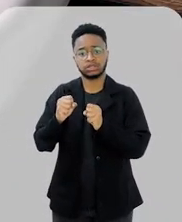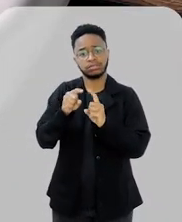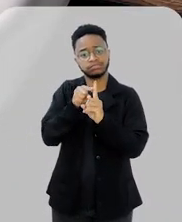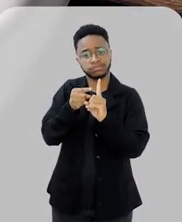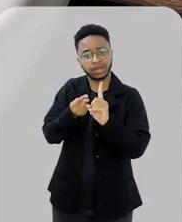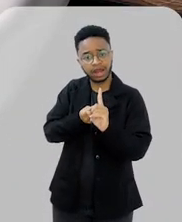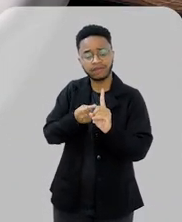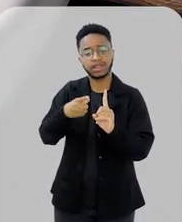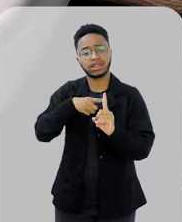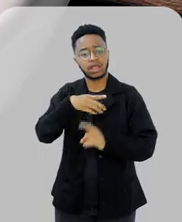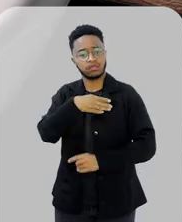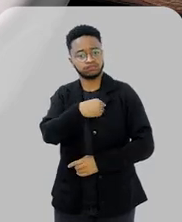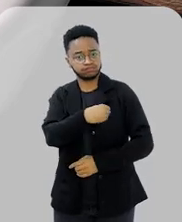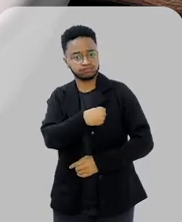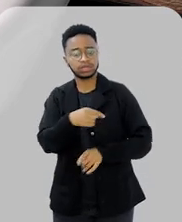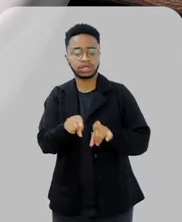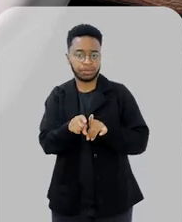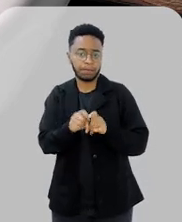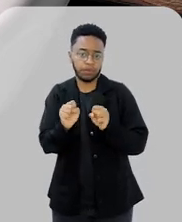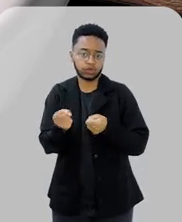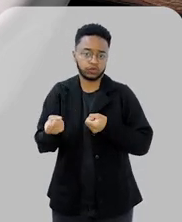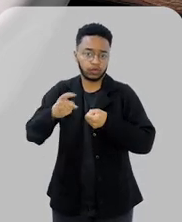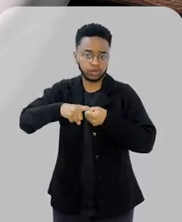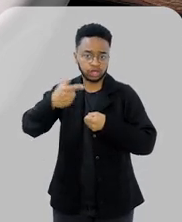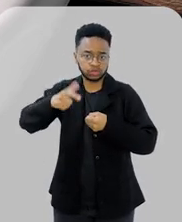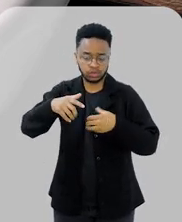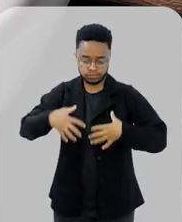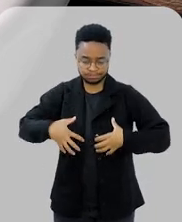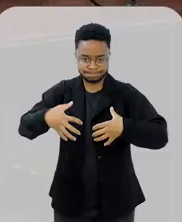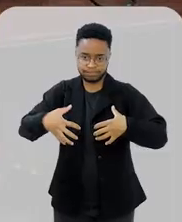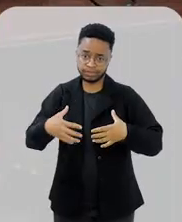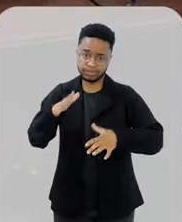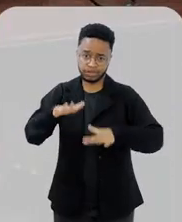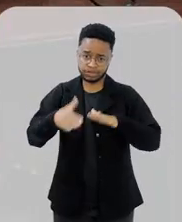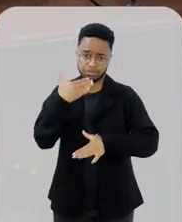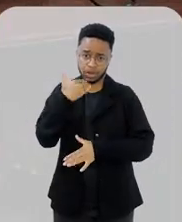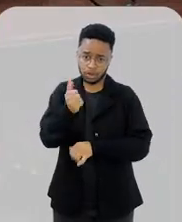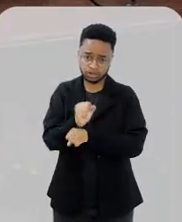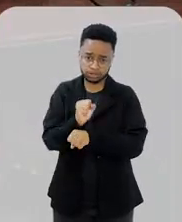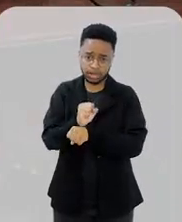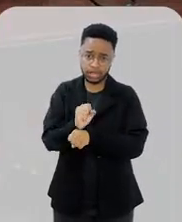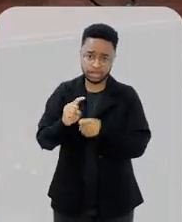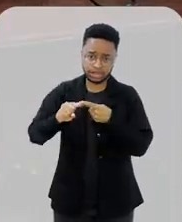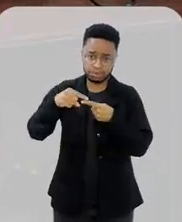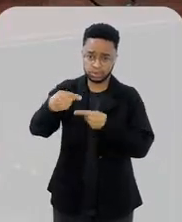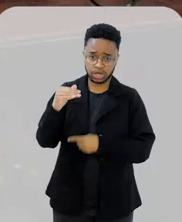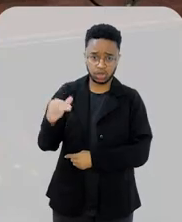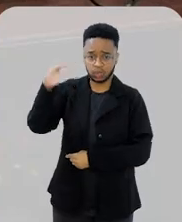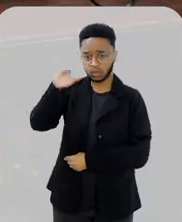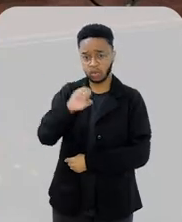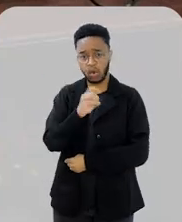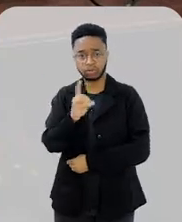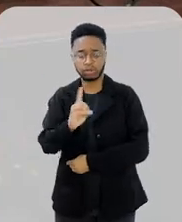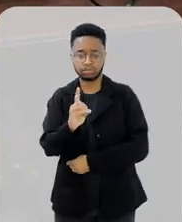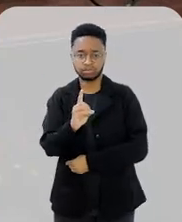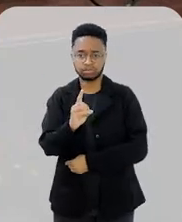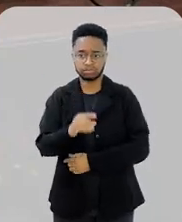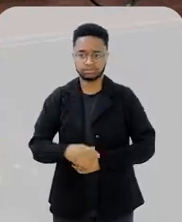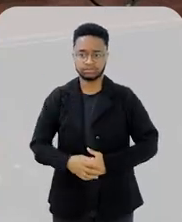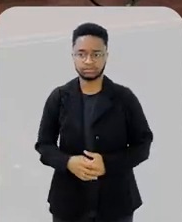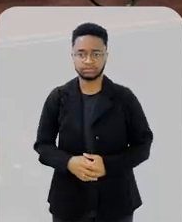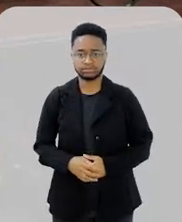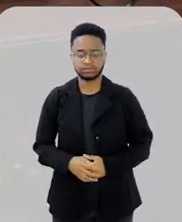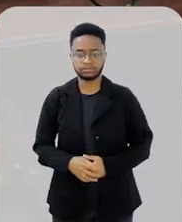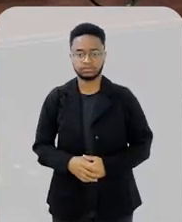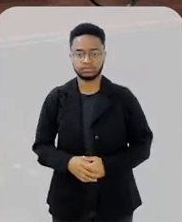tem a questão do aleitamento também, né, e a mama voltar a crescer novamente, talvez seria mais indicado fazer mais adulta ou não, não tem esse